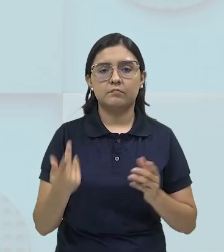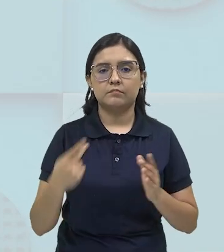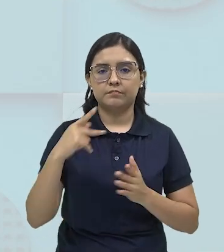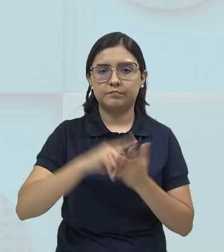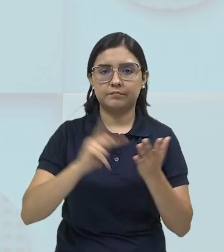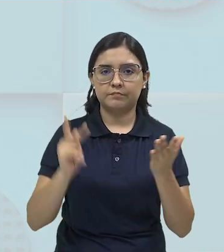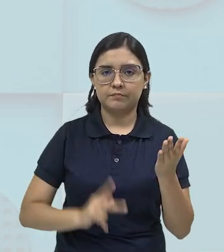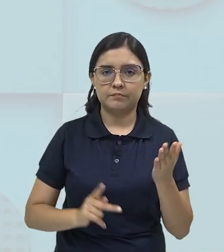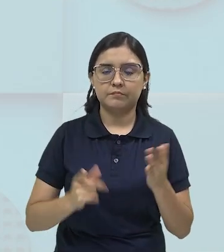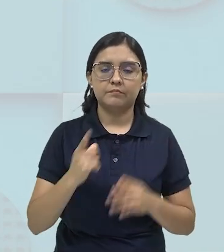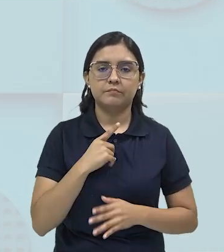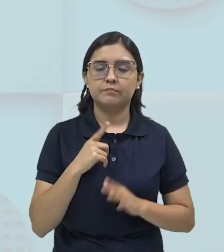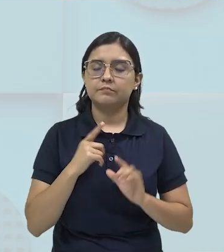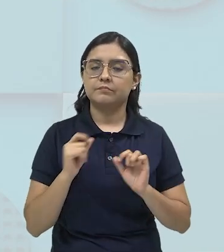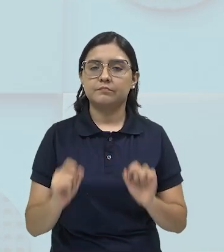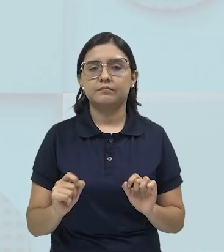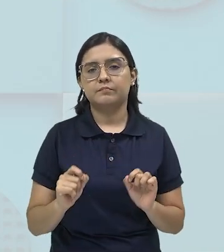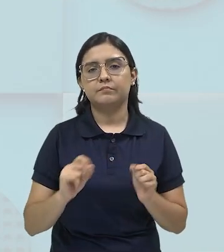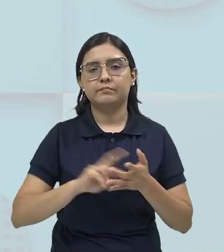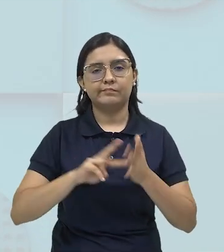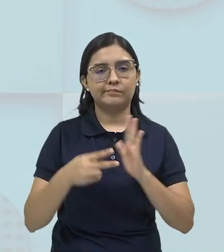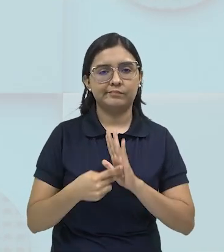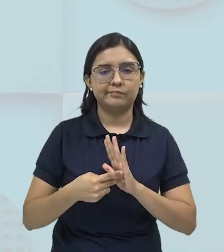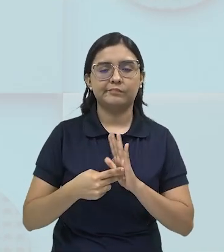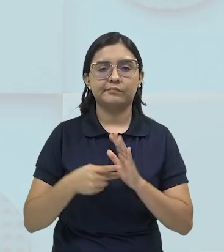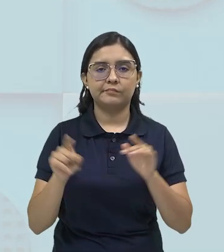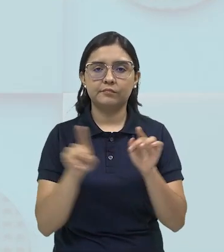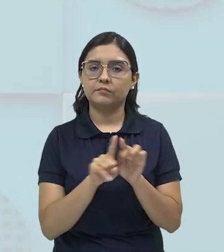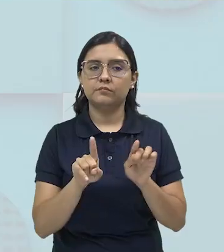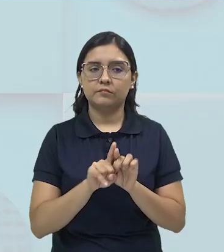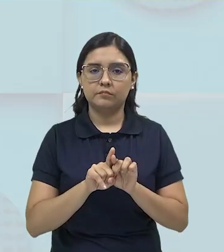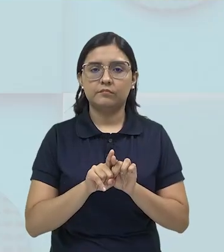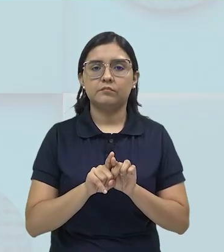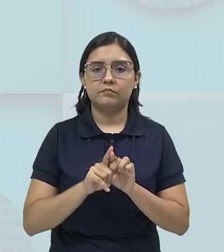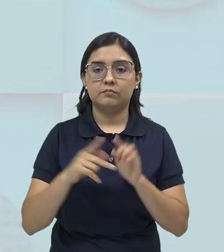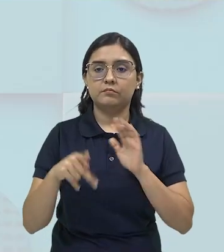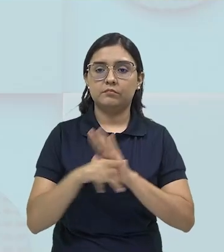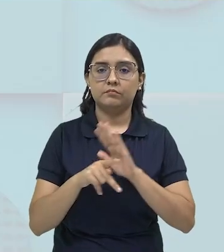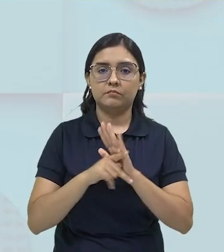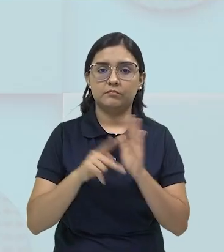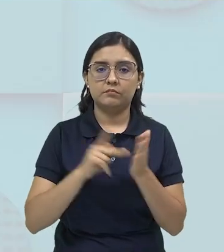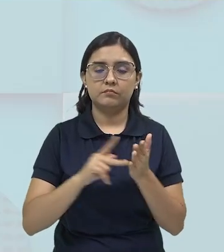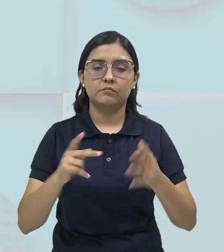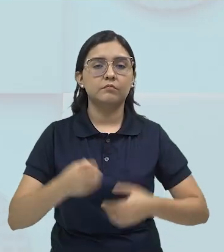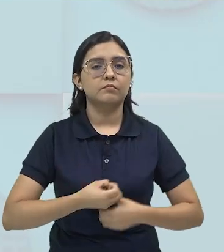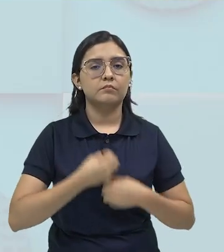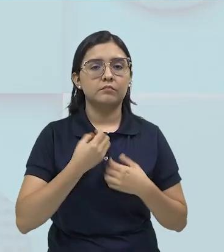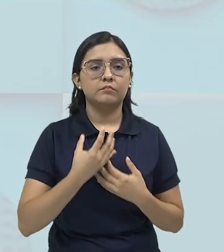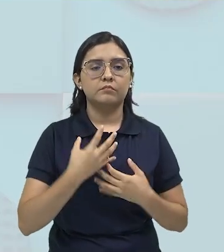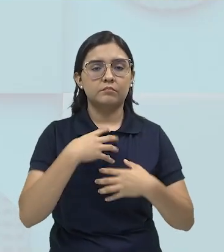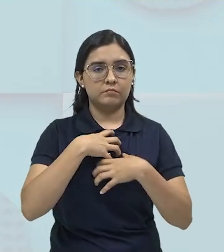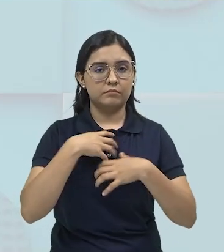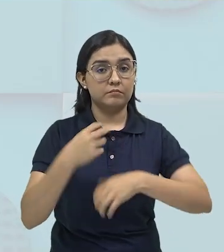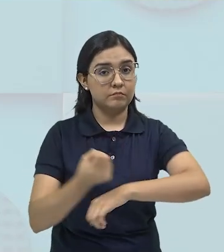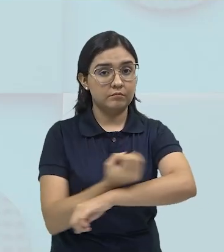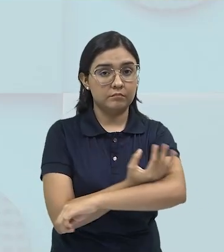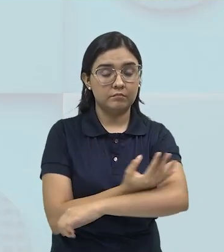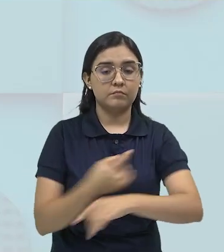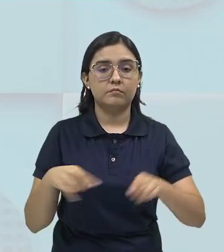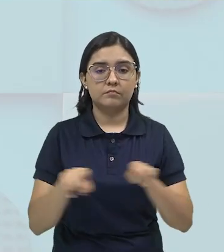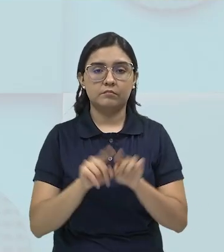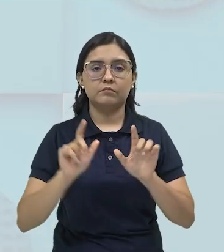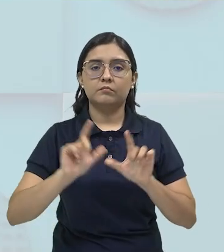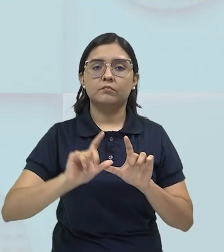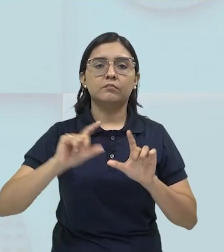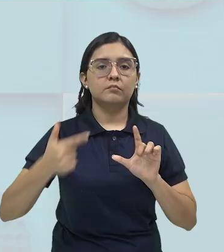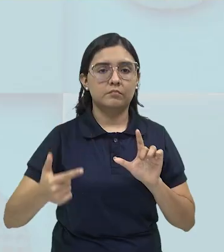poemas, para dar esse sentido, o efeito, né, de emoção nos poemas. O